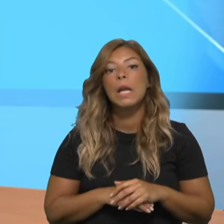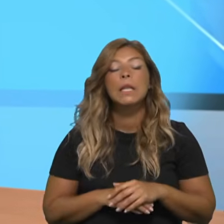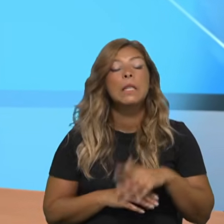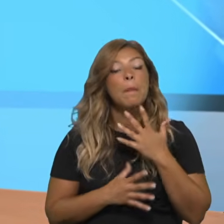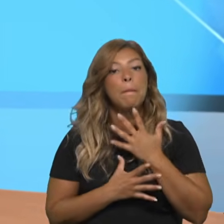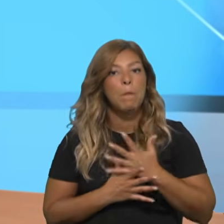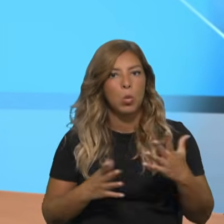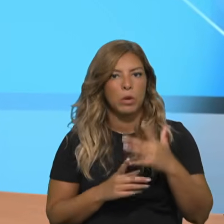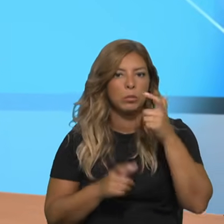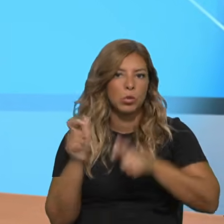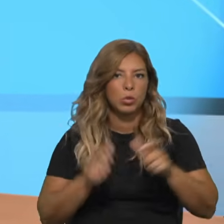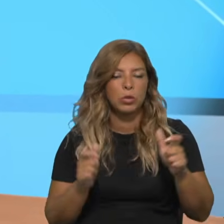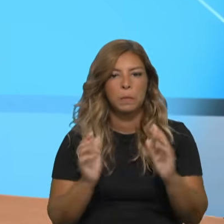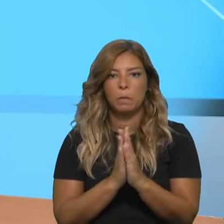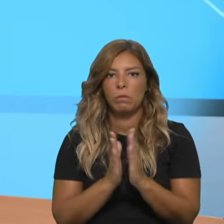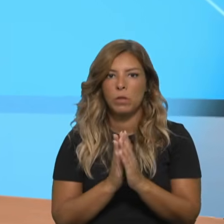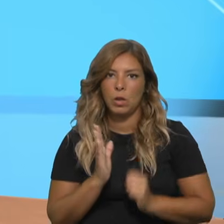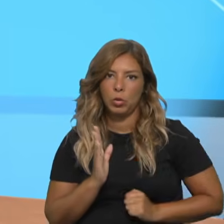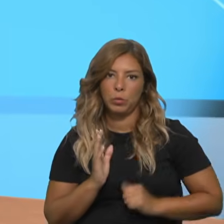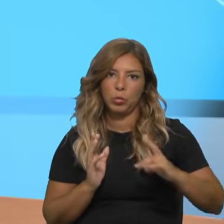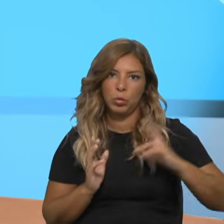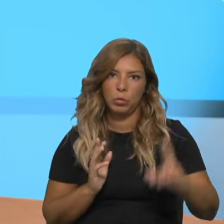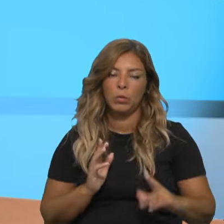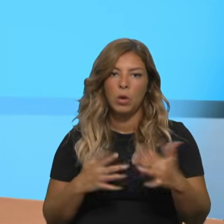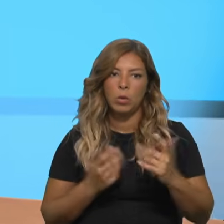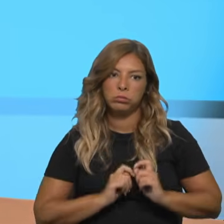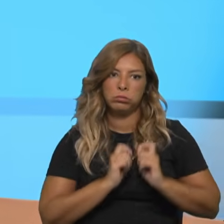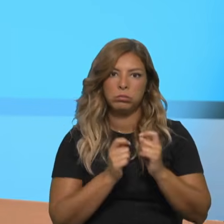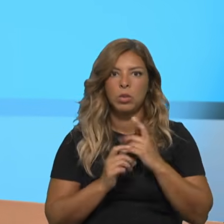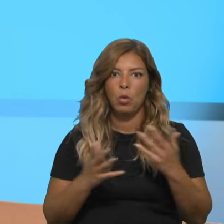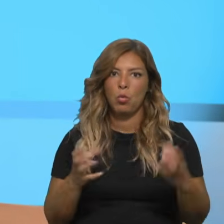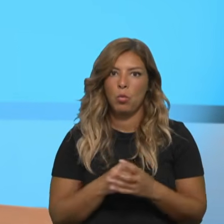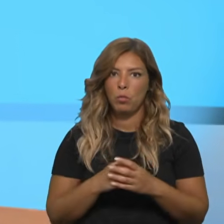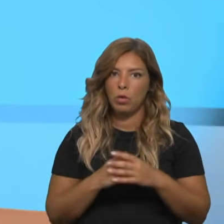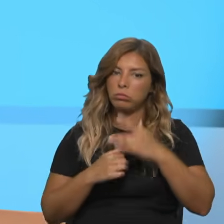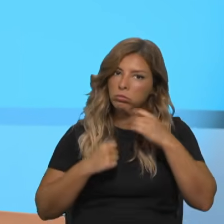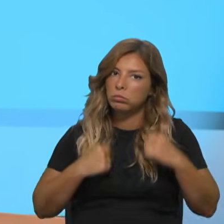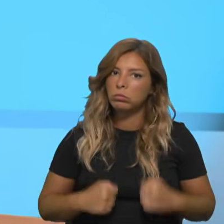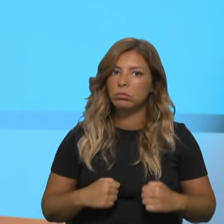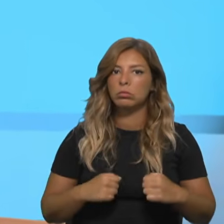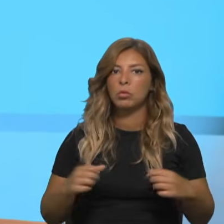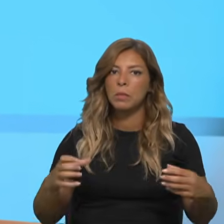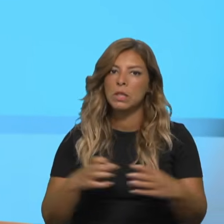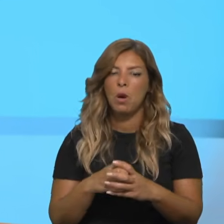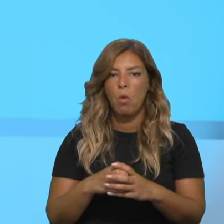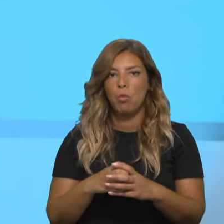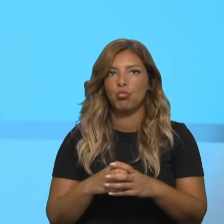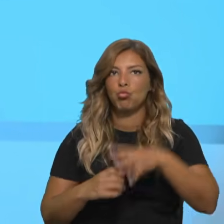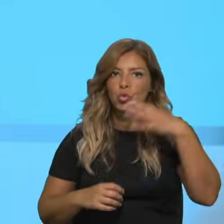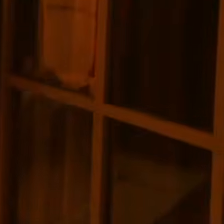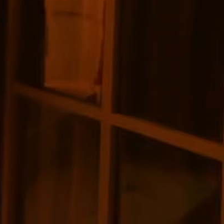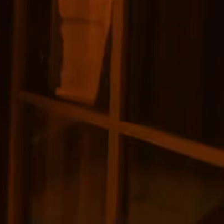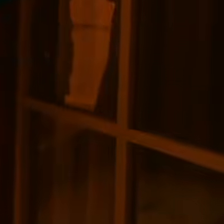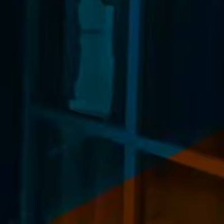por organizações da Igreja Católica em Portugal, numa tomada de posição conjunta da maioria das comissões de Justiça e